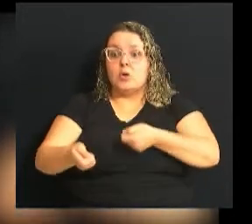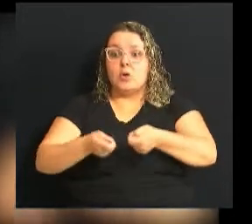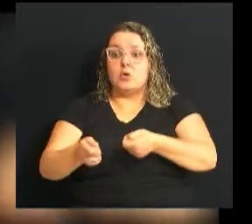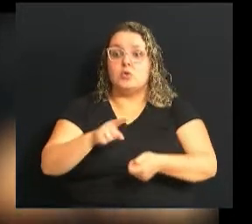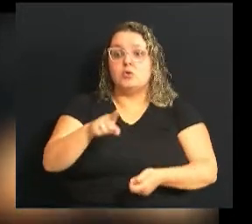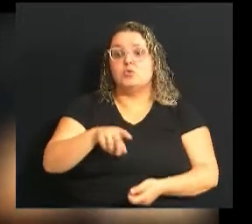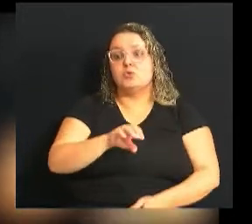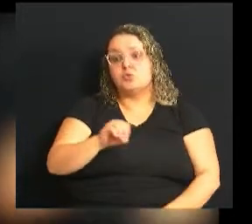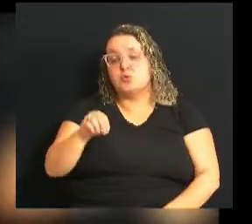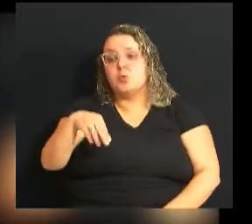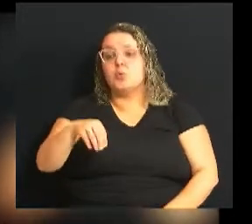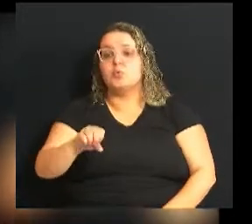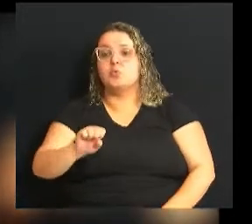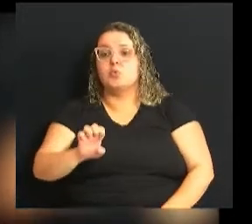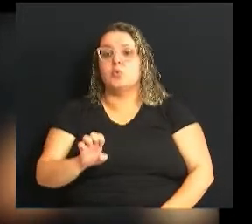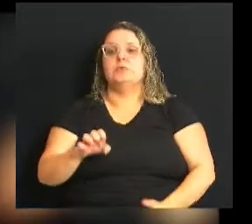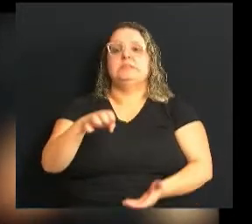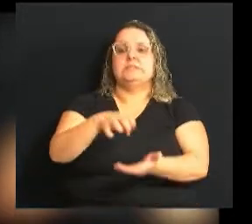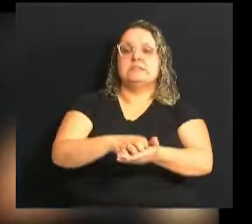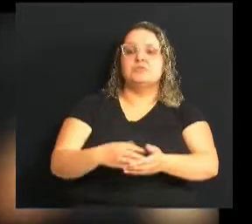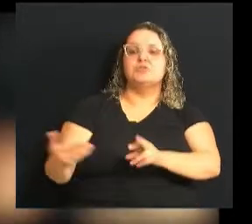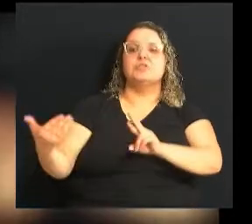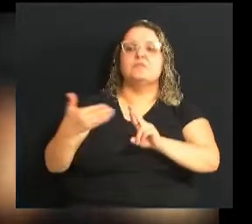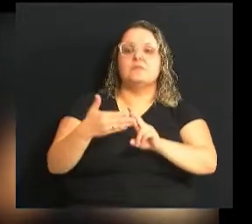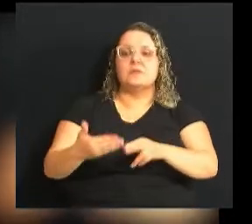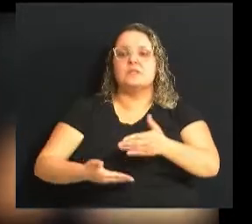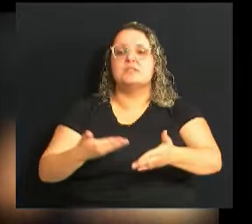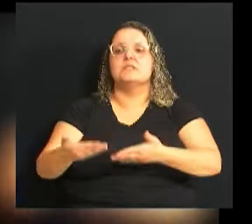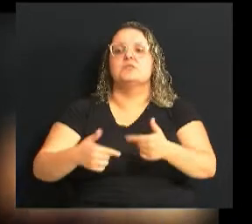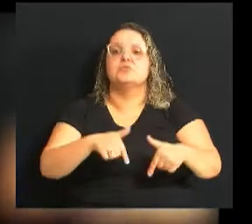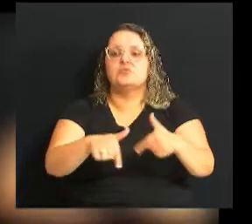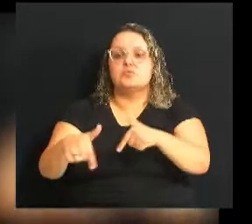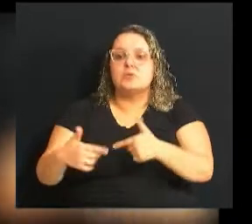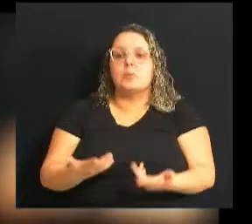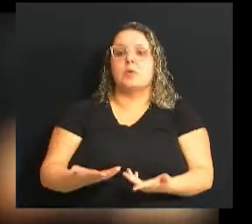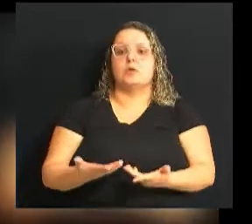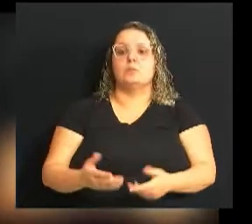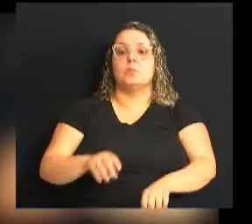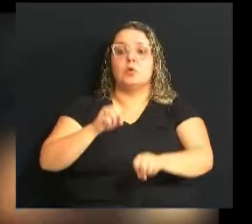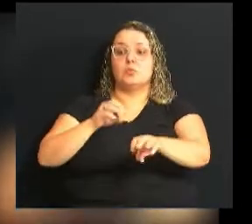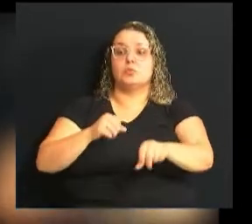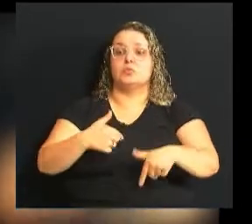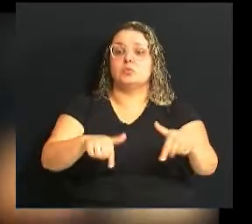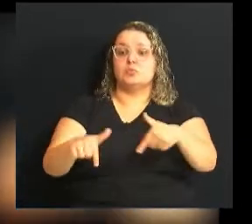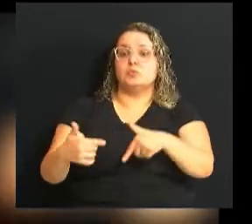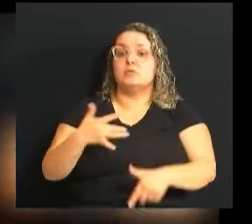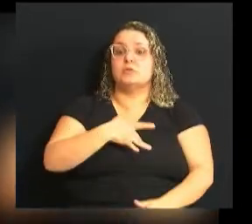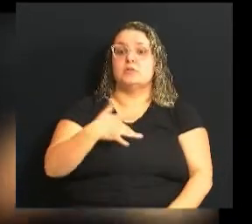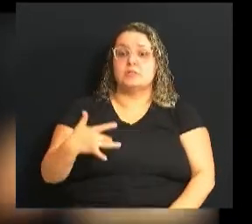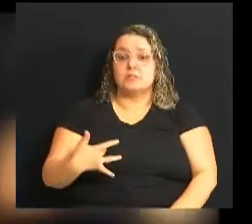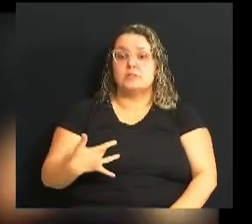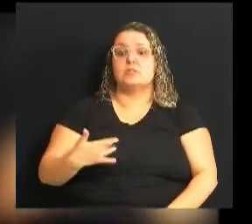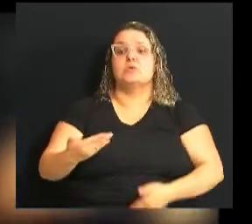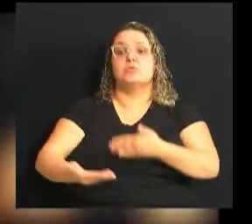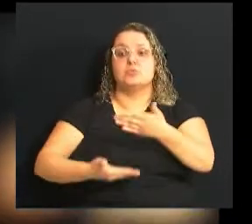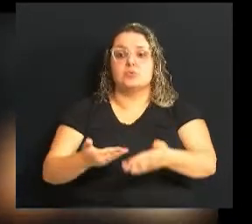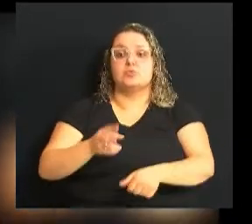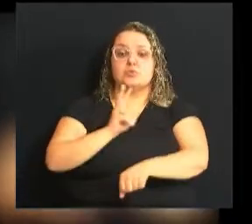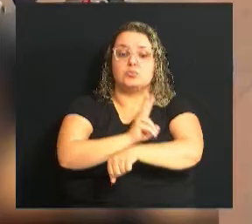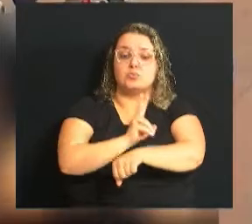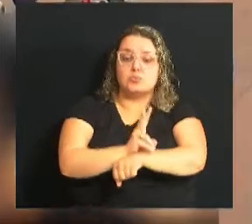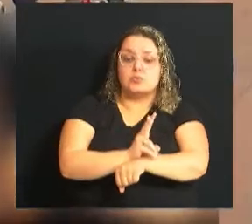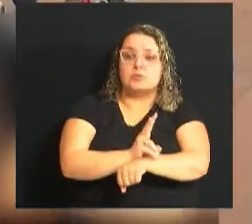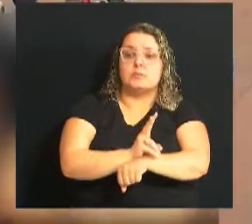Zoonose, Centro de Referência do Trabalhador, o Centro de Educação dos Trabalhadores da Saúde e o Serviço Cuidando do